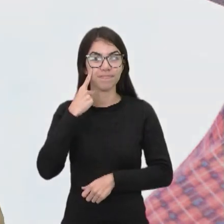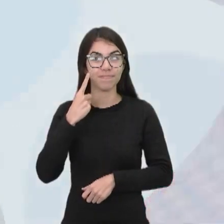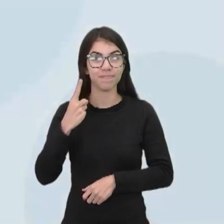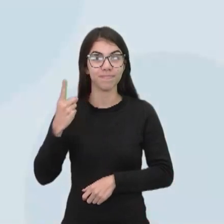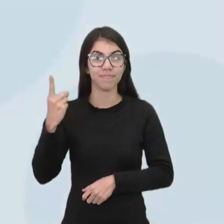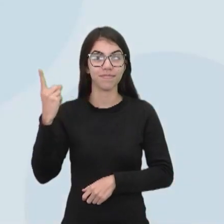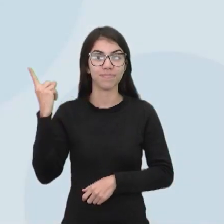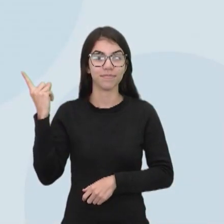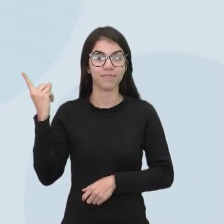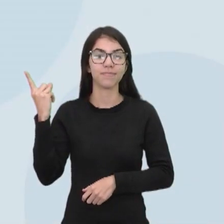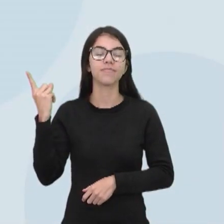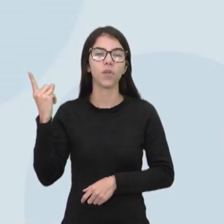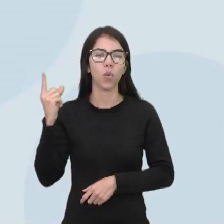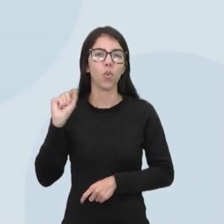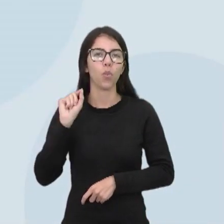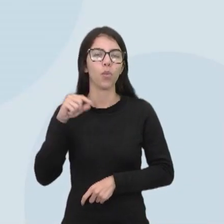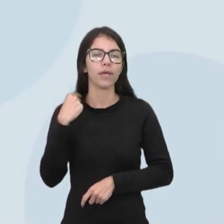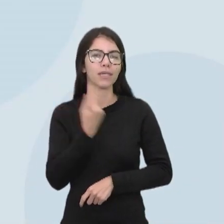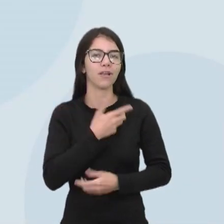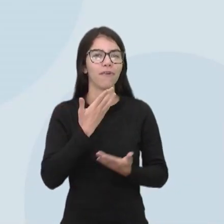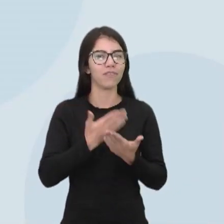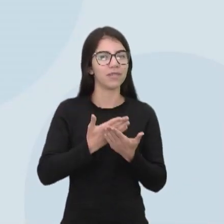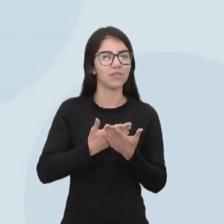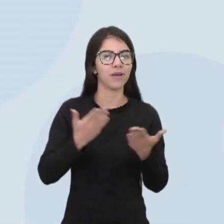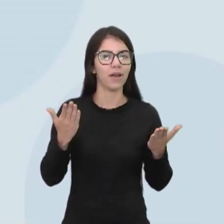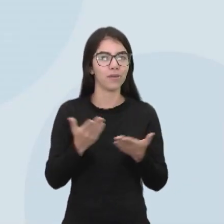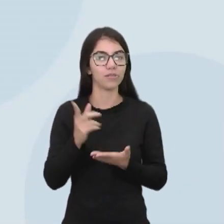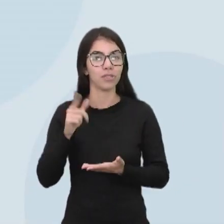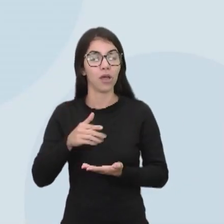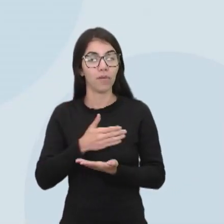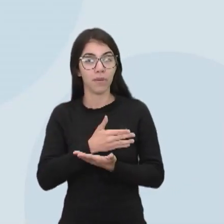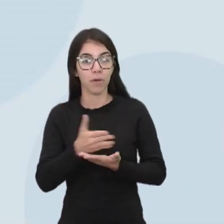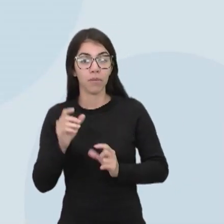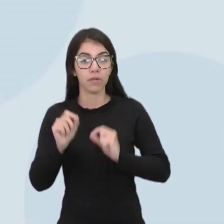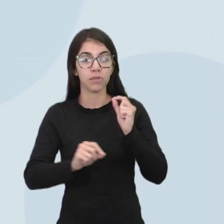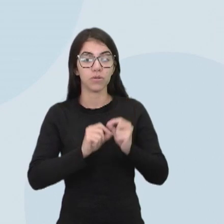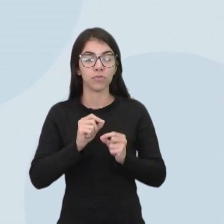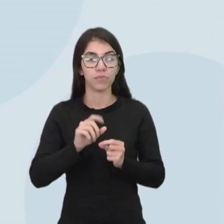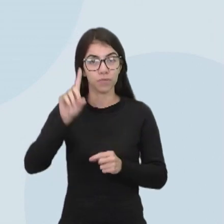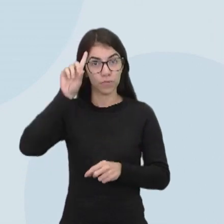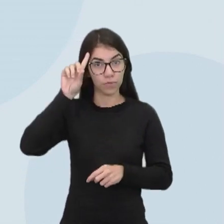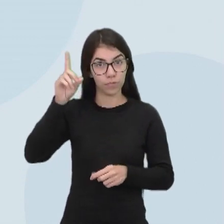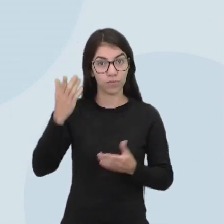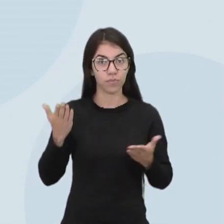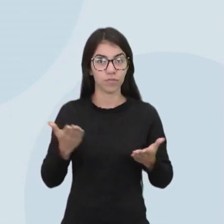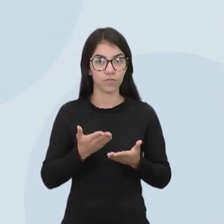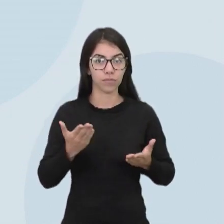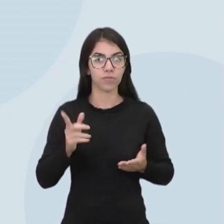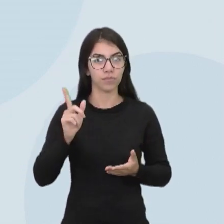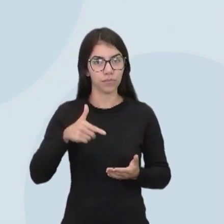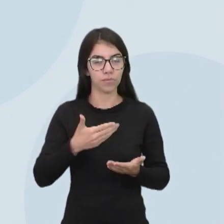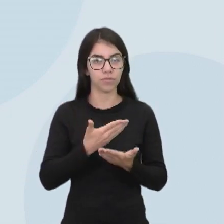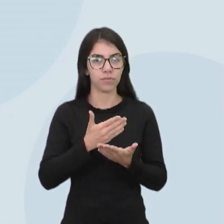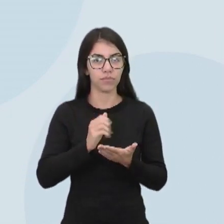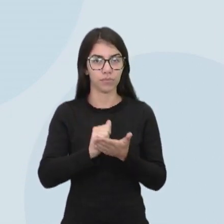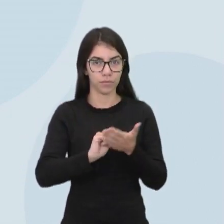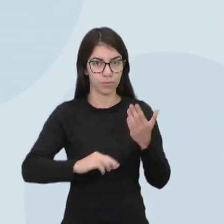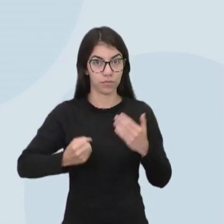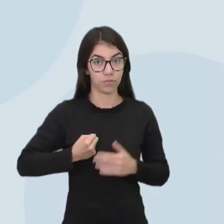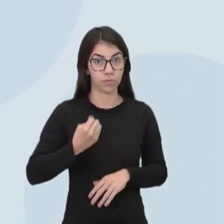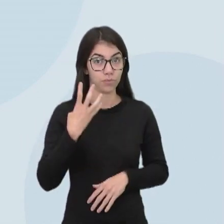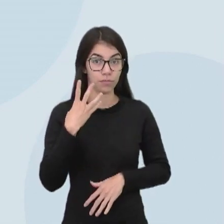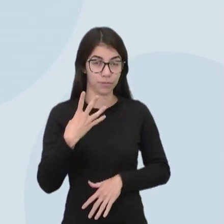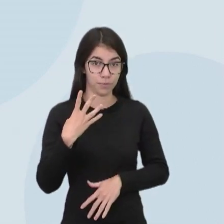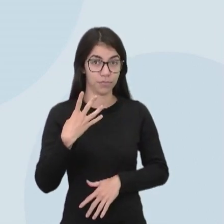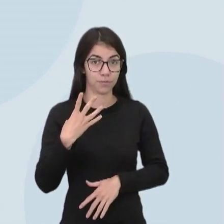vocês, o que exatamente a gente vai estar vendo. A gente está iniciando no dia de hoje a nossa atividade